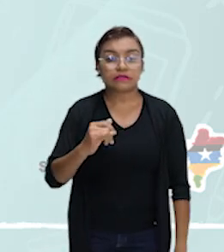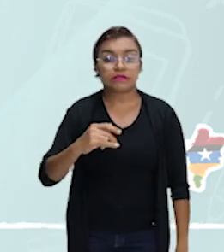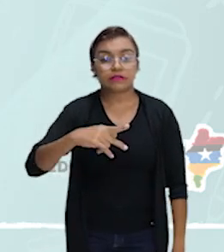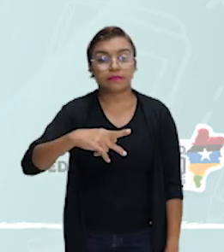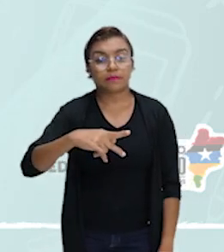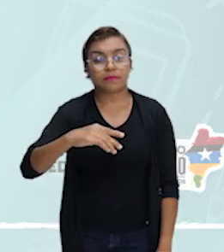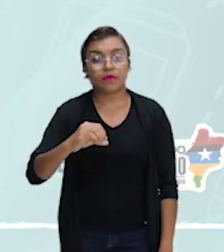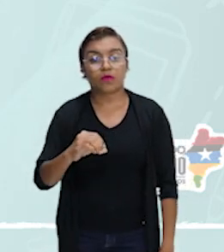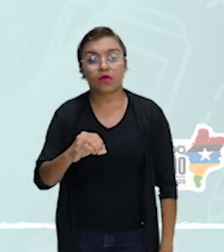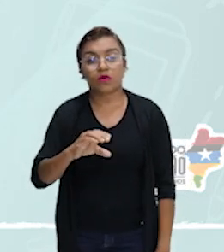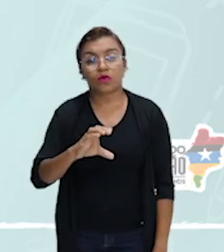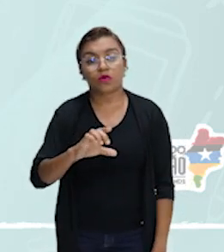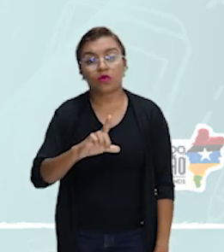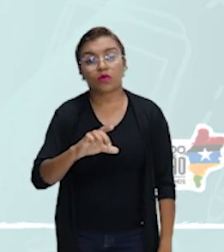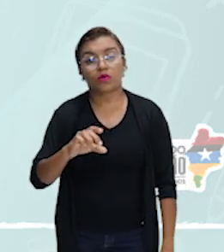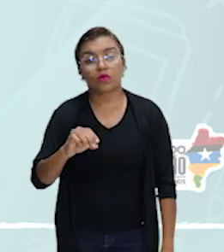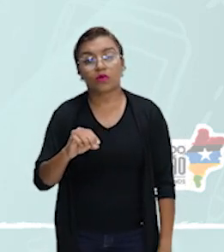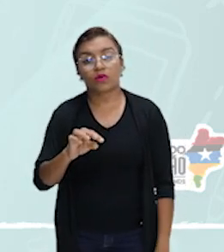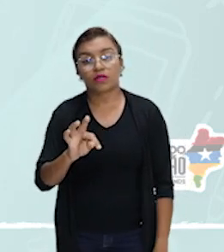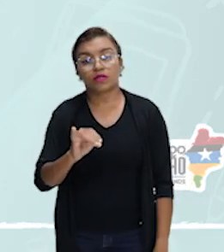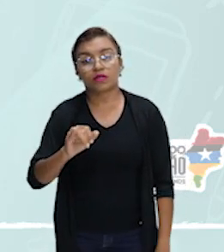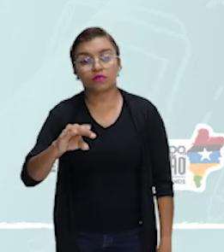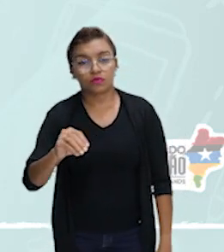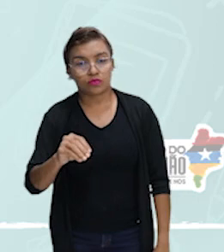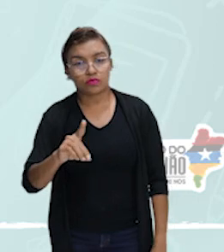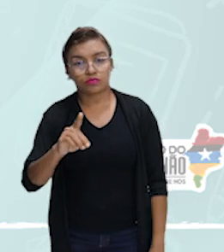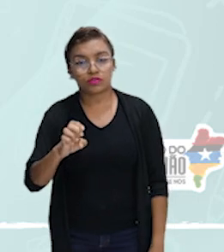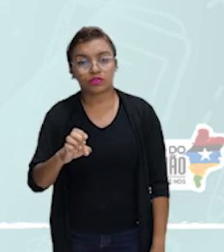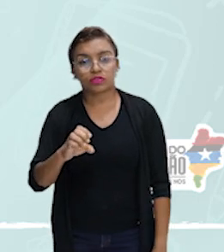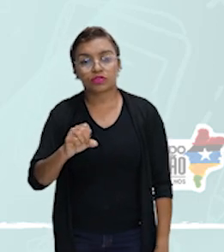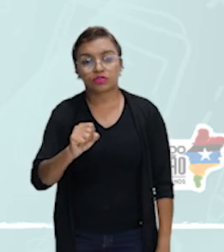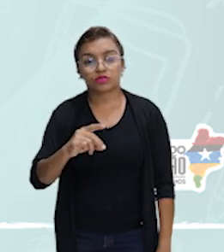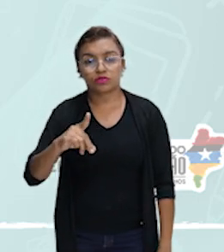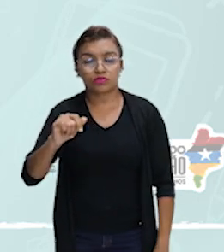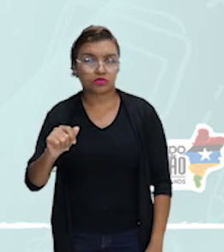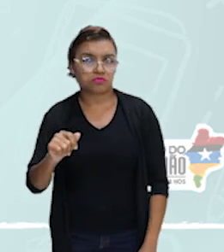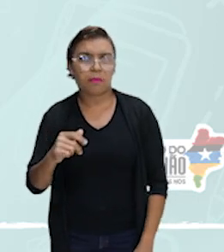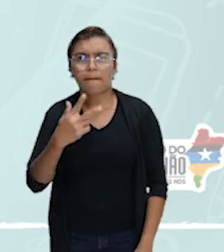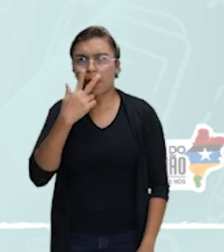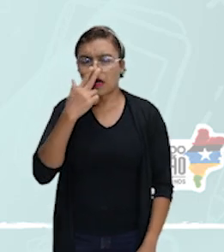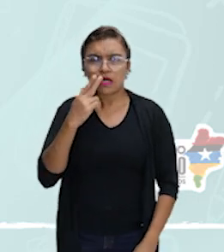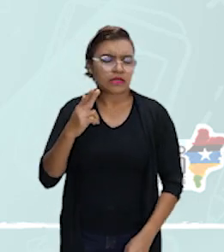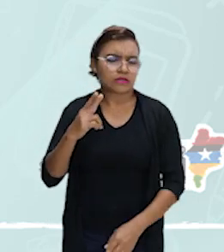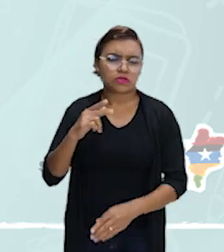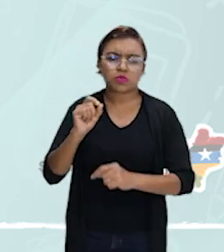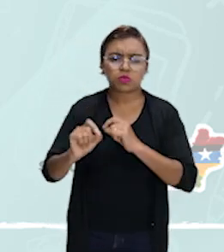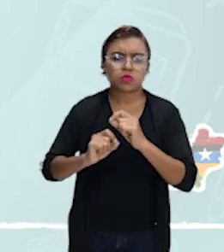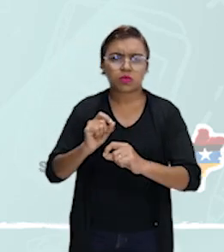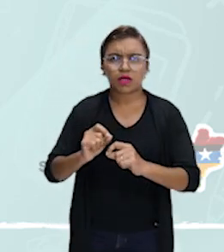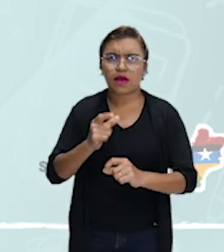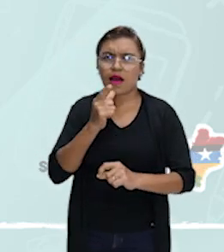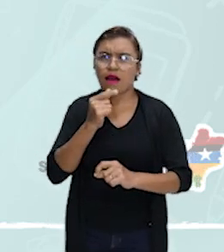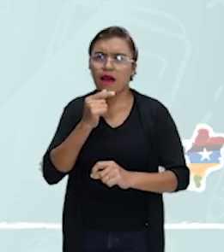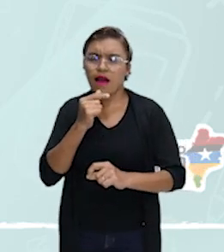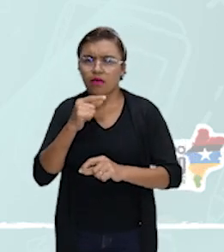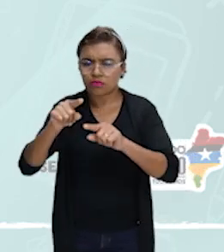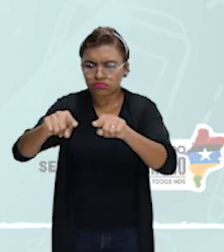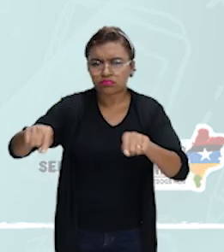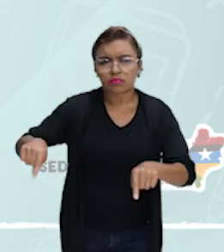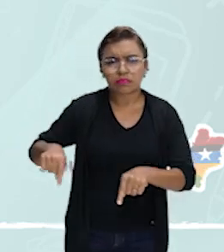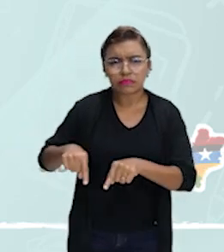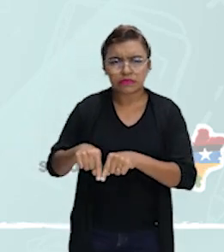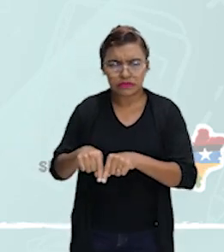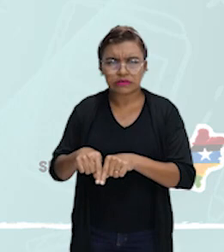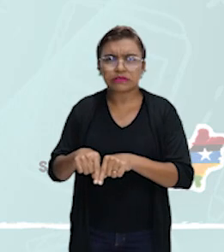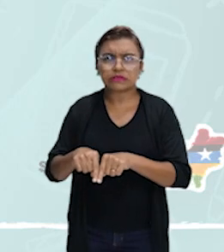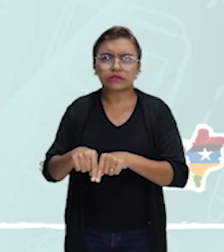dos usos mais frequentes é como um alvejante, né, como um branqueador, podendo estar presente nas